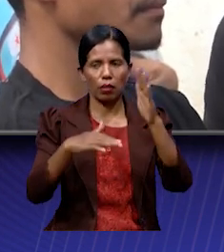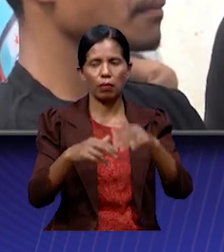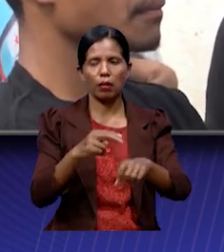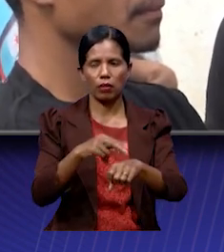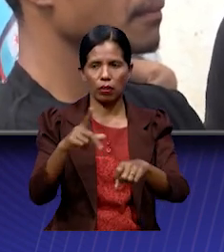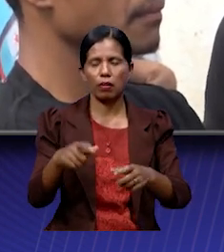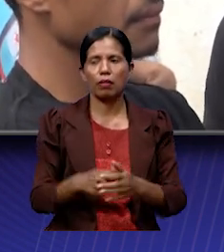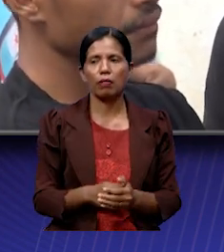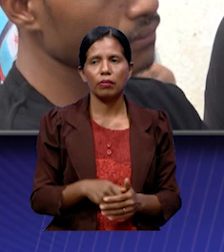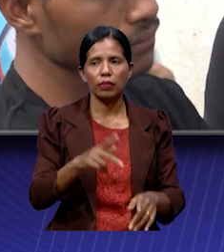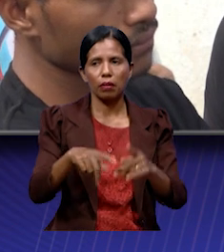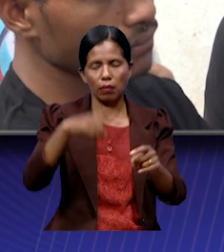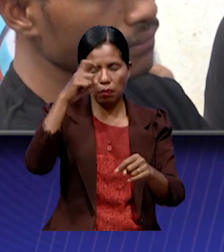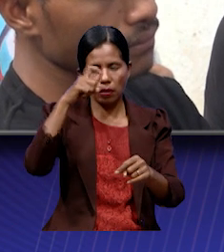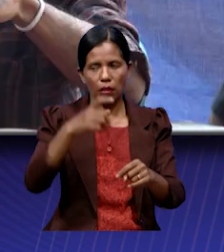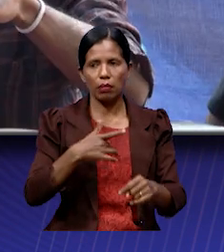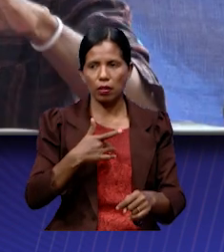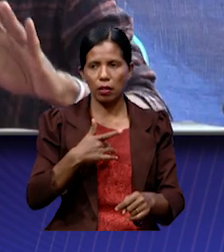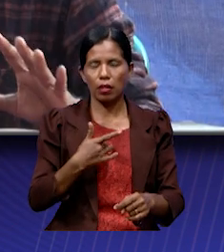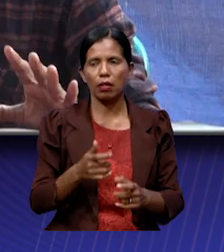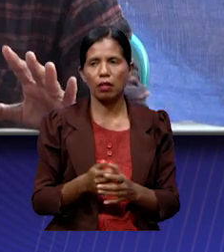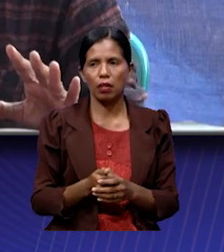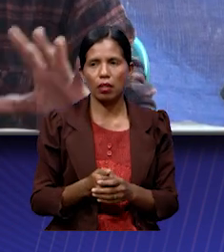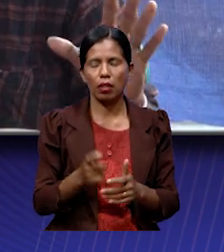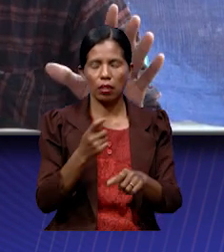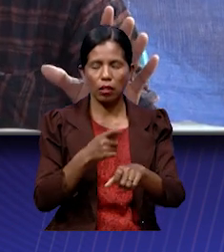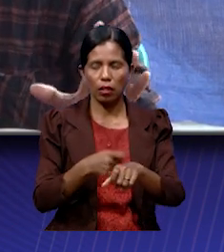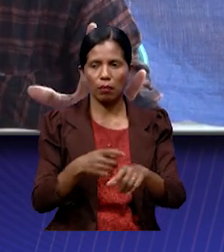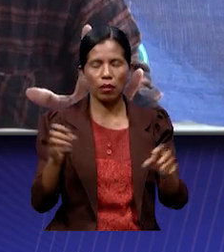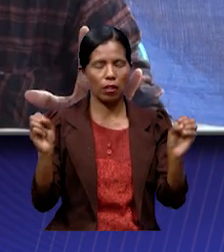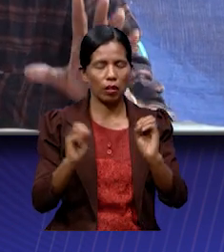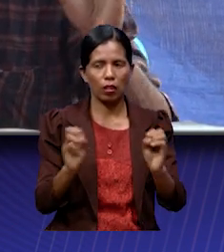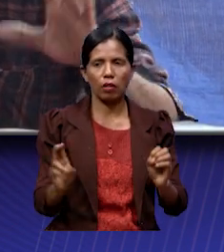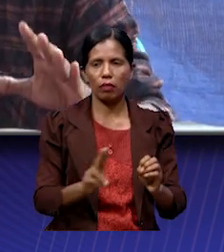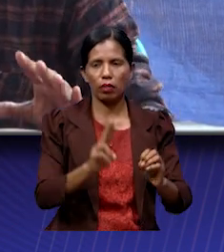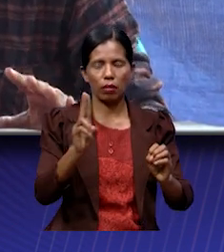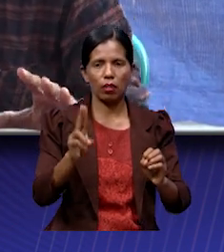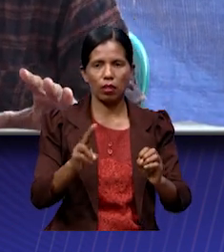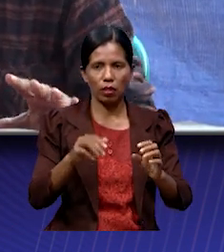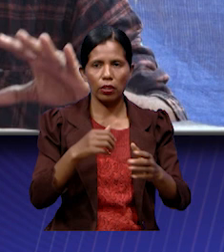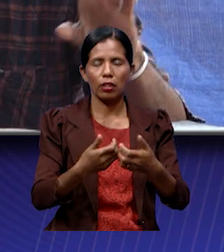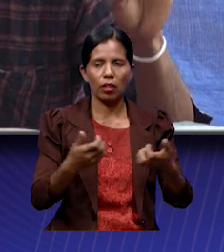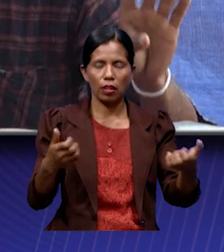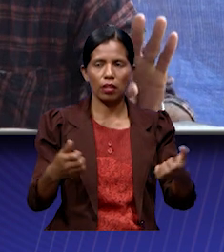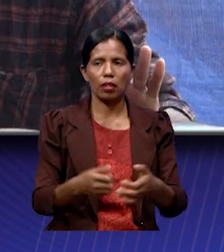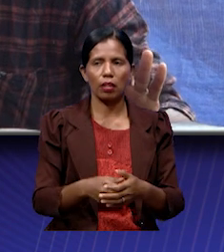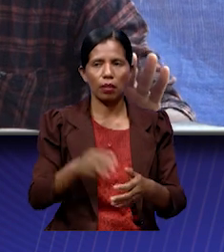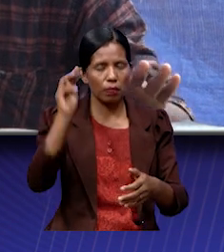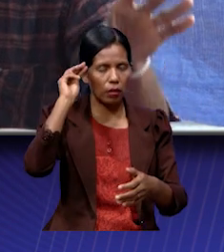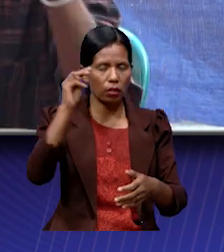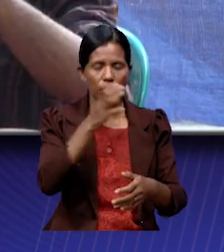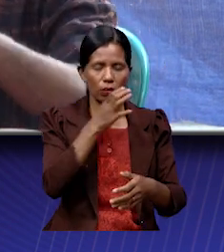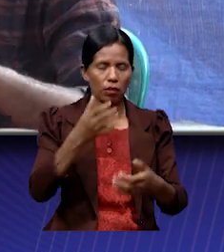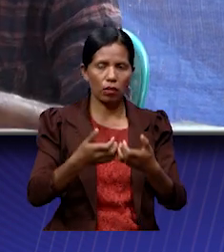Para intelectual sira vão sente sira, né? Momento da nela é a universidade de Laqueta, estado de Laqueta, Ministério da Agricultura